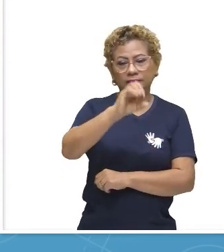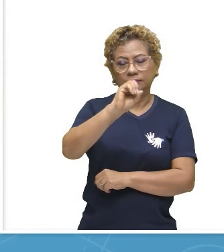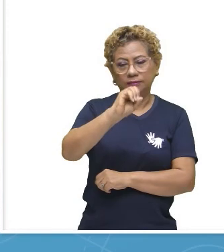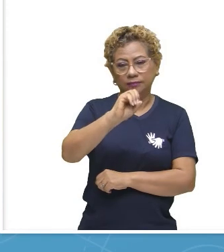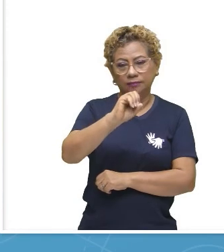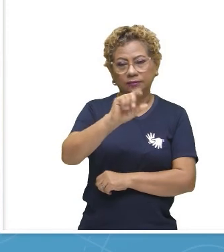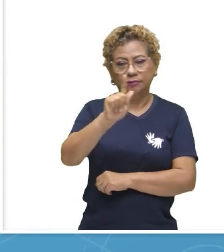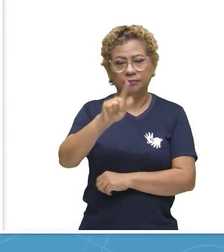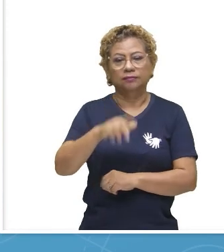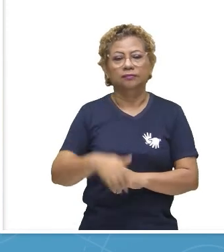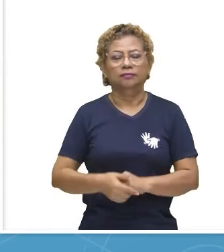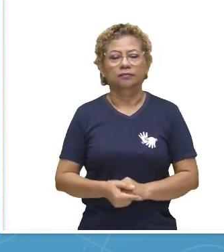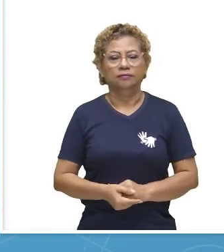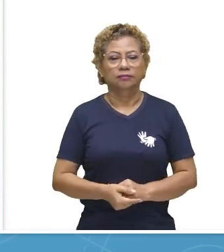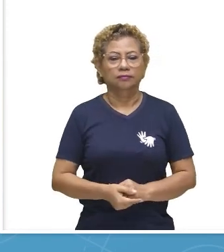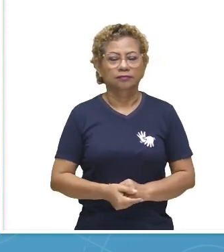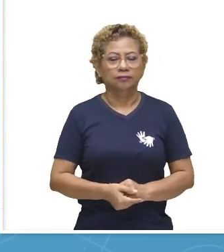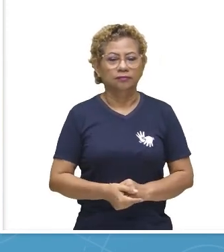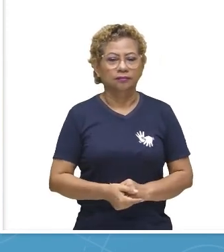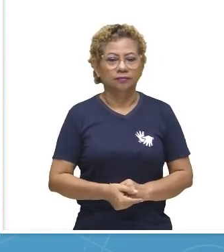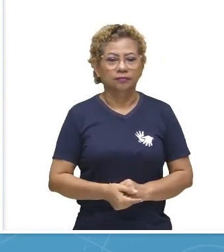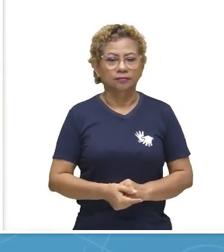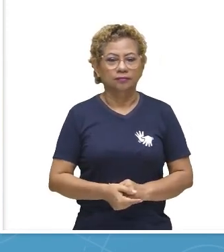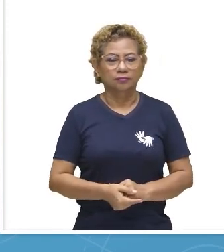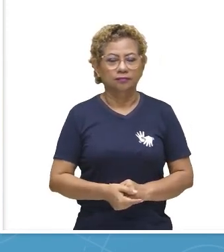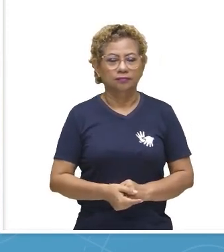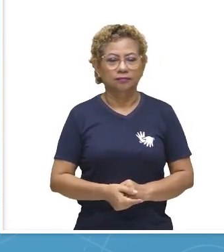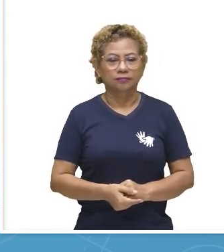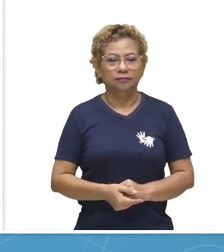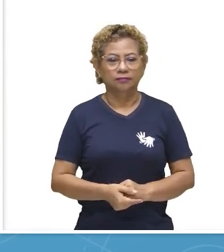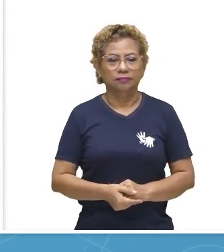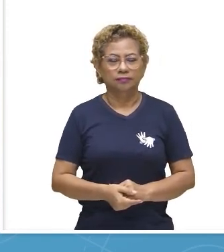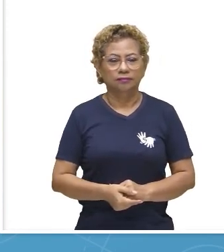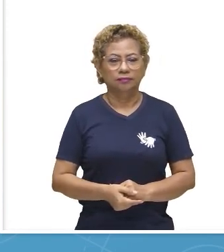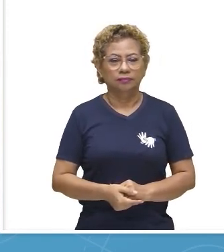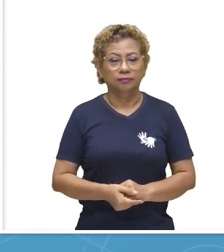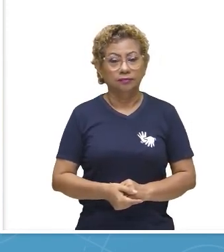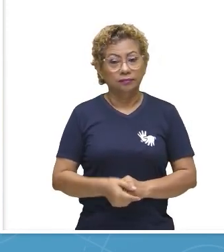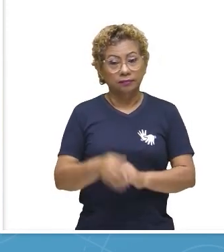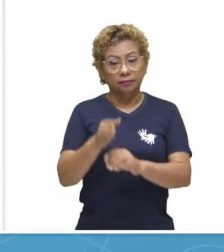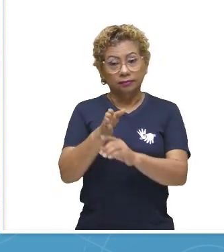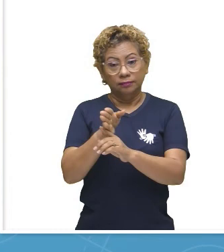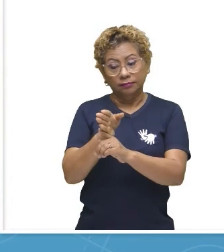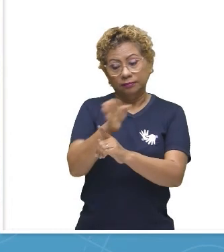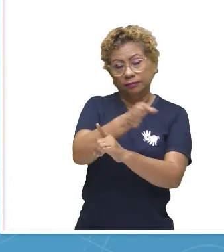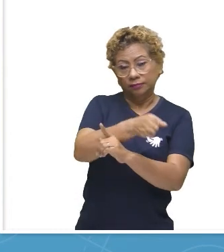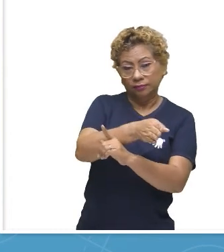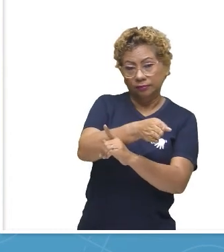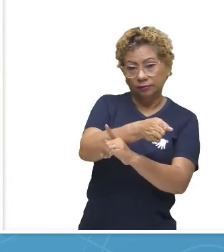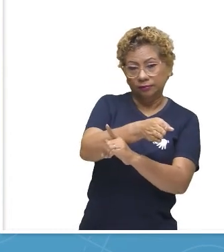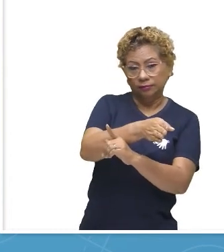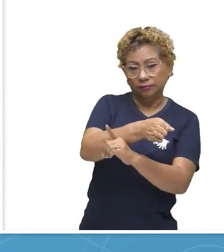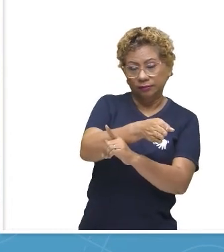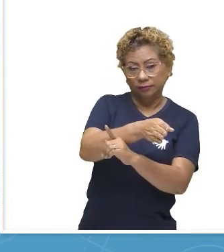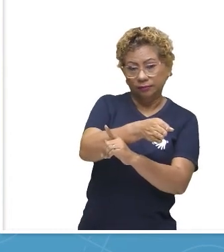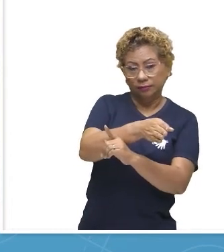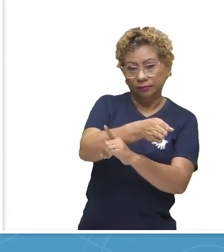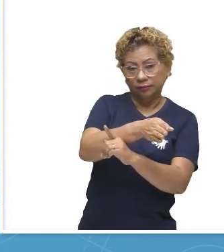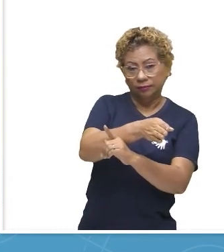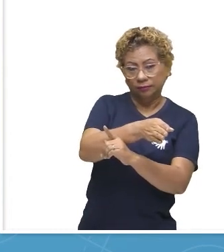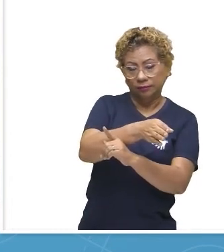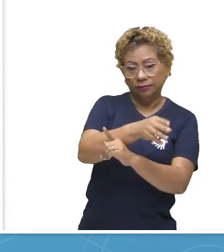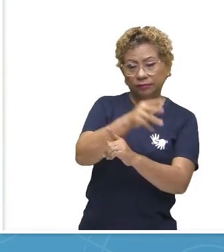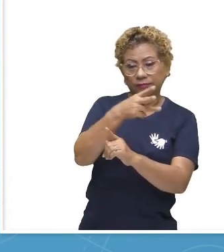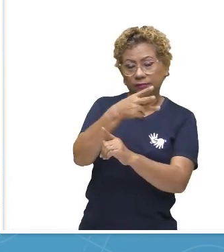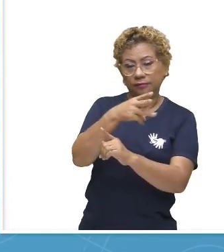180 graus. Então, se esse rosinha aqui, ele mede 38